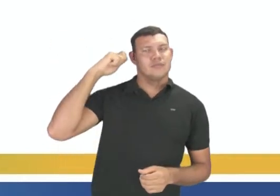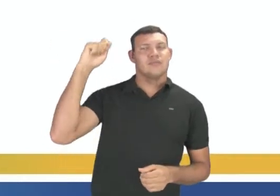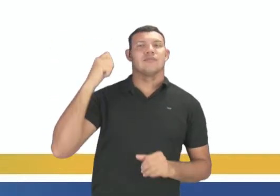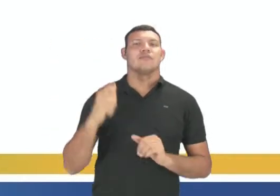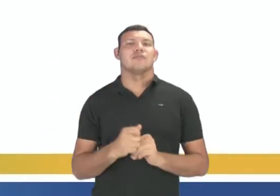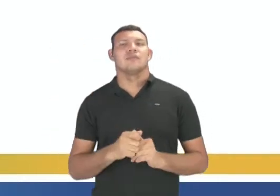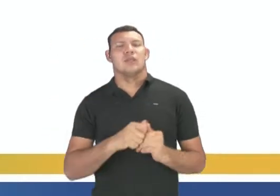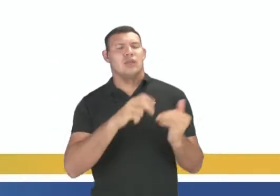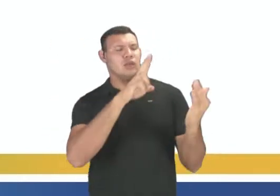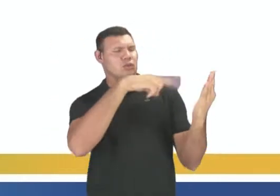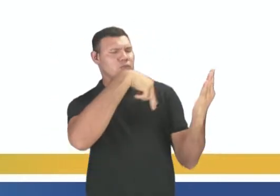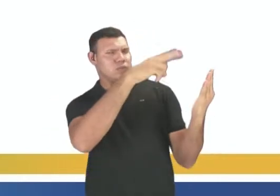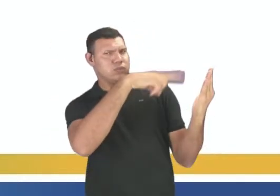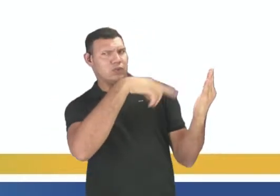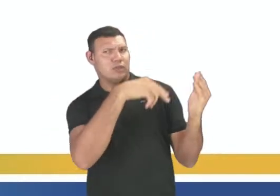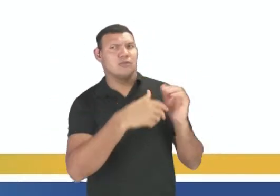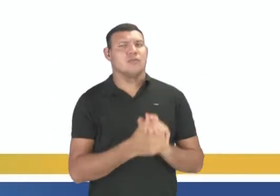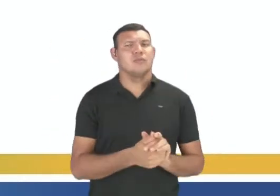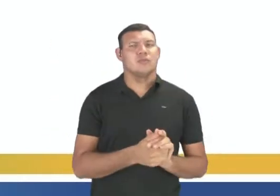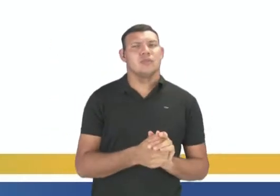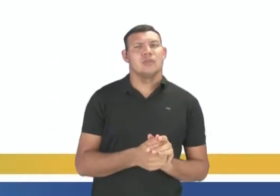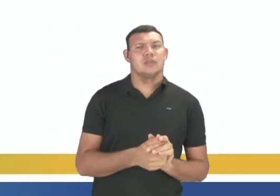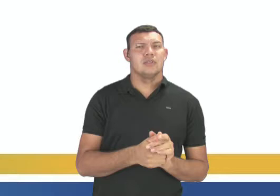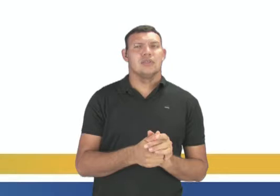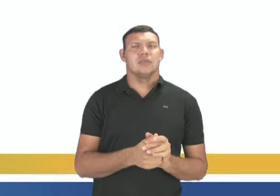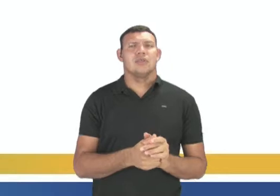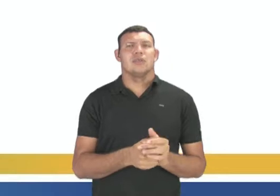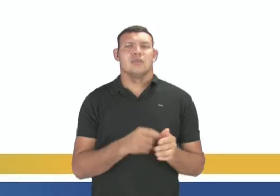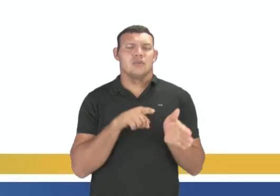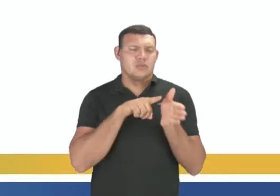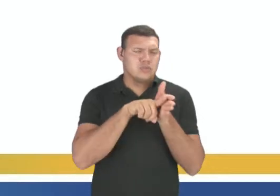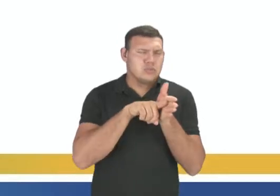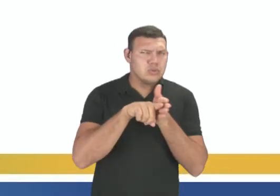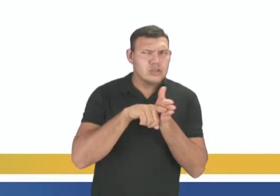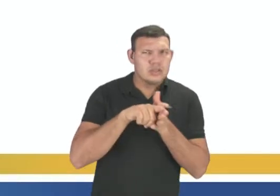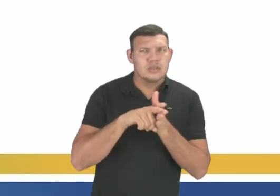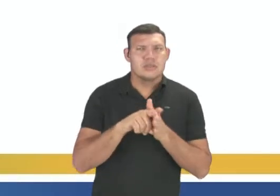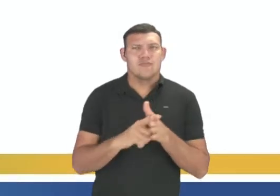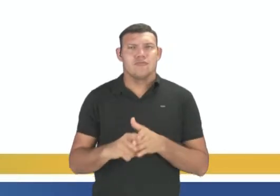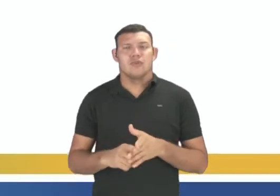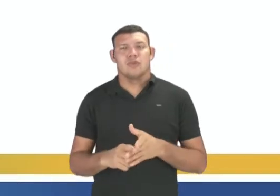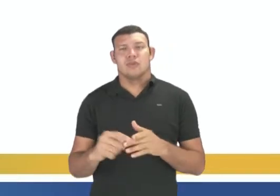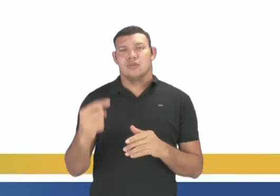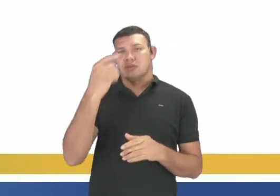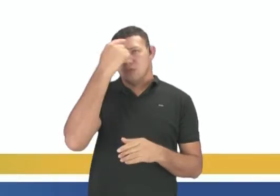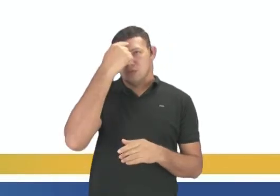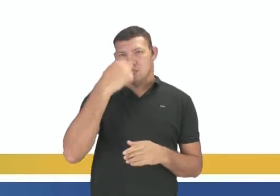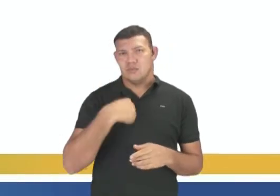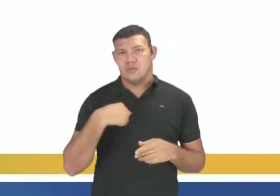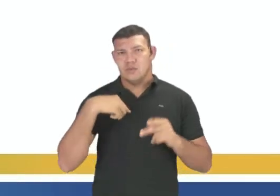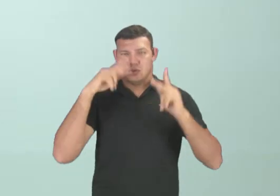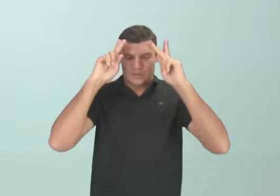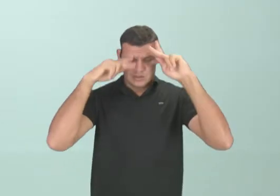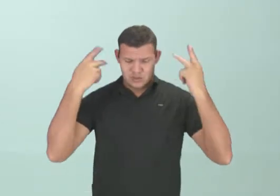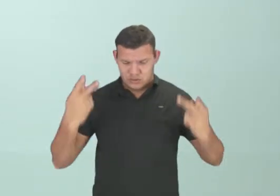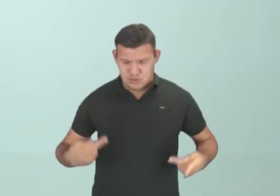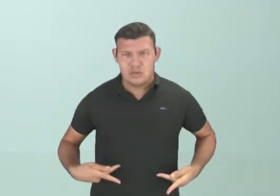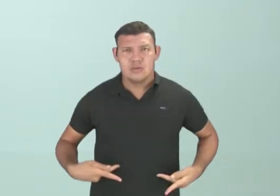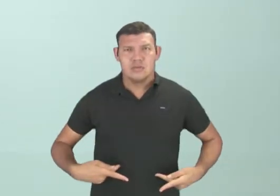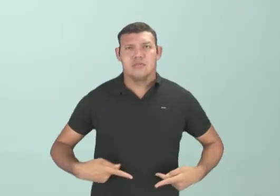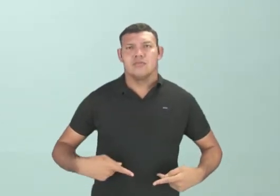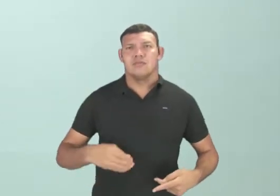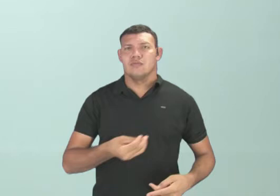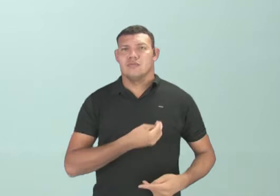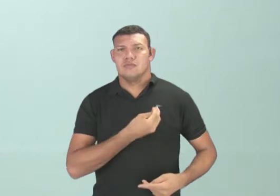tratar e explorar os assuntos que estivessem intimamente ligados à figura do homem, vida e morte. Então é aqui, como eu